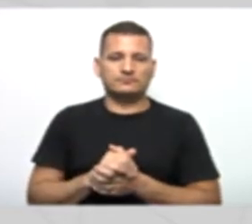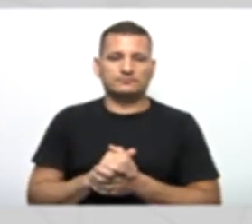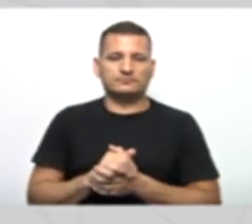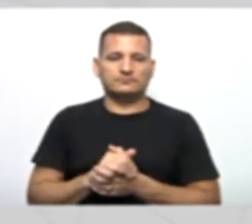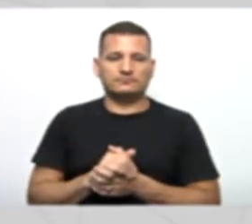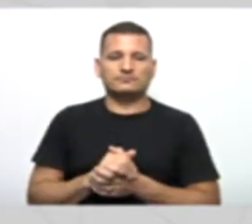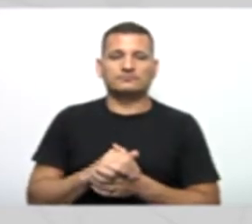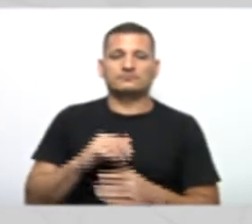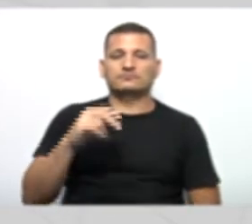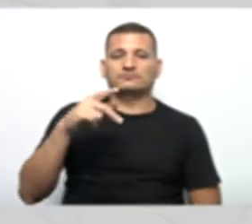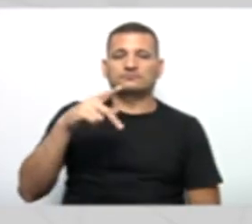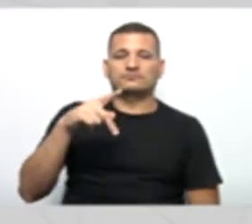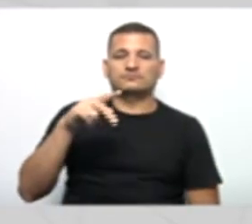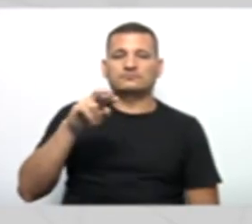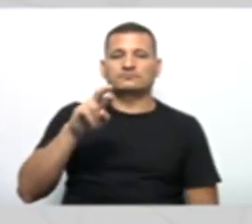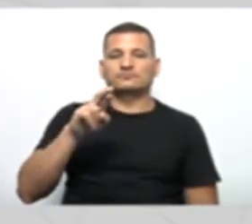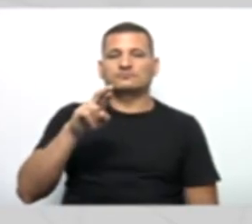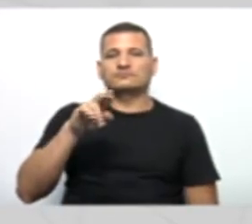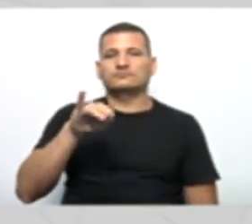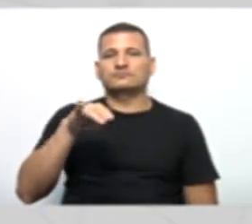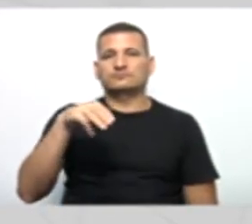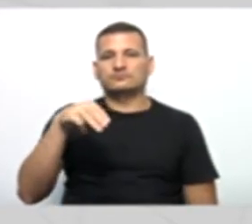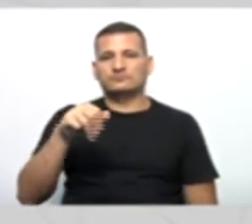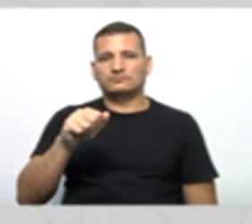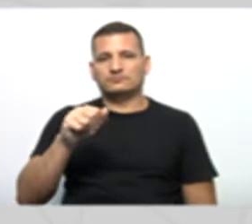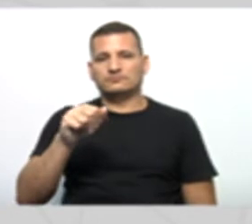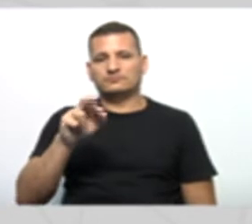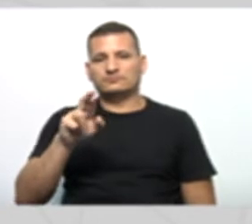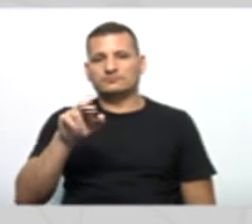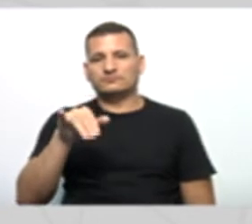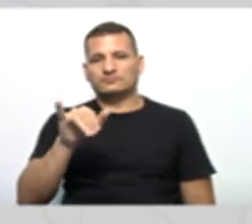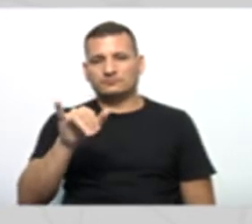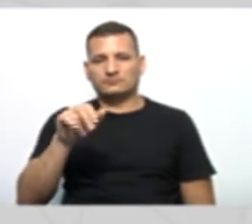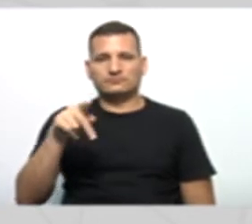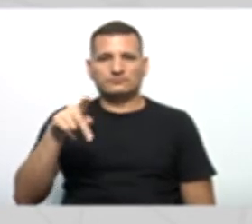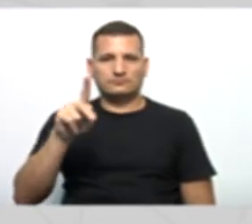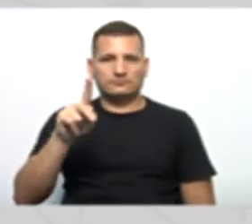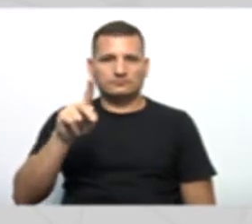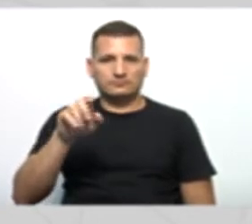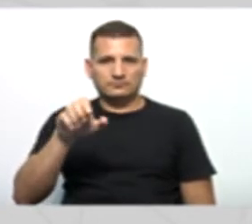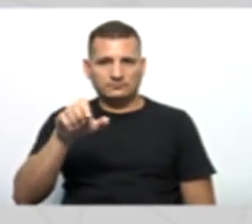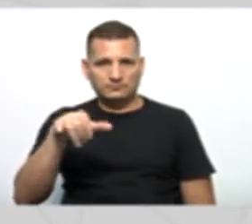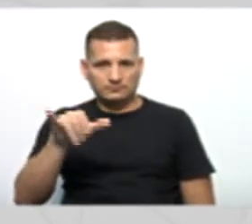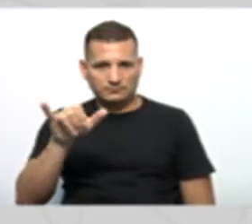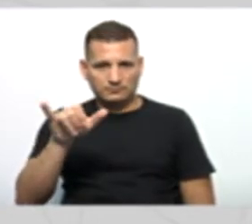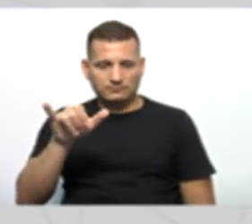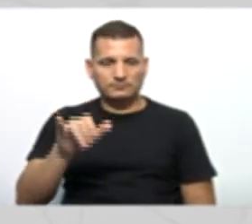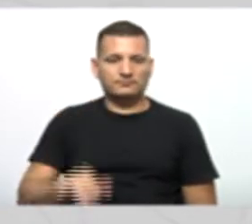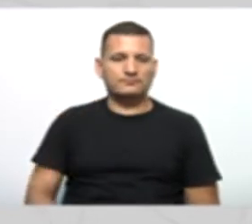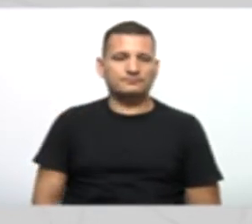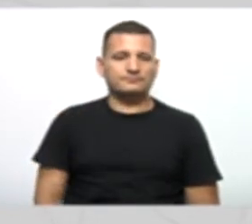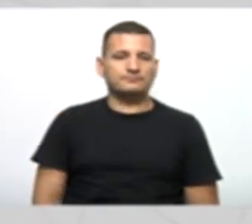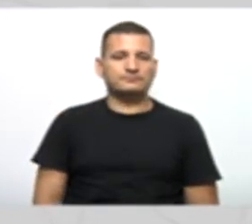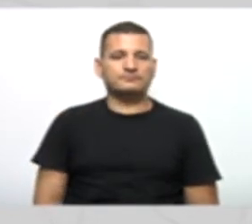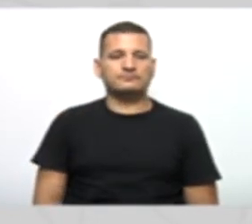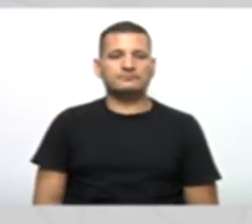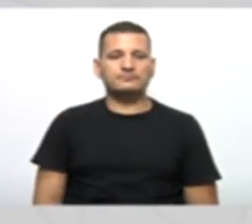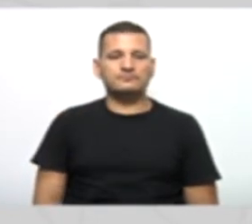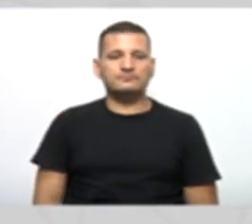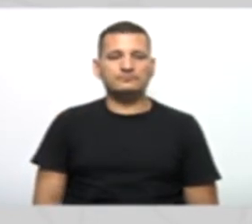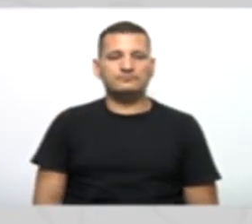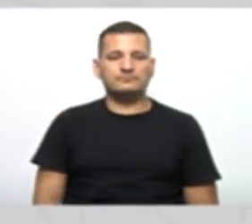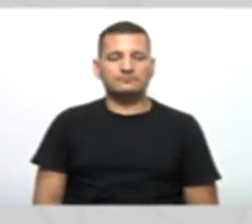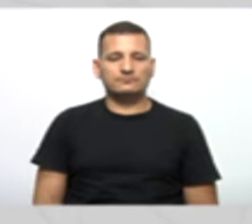daqui é a minha primary key, ou seja, é a minha chave primária. Aí lembra que nós falamos que nós criamos um nome com